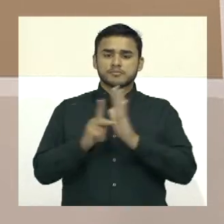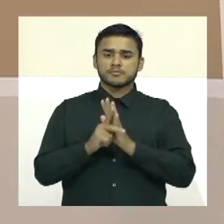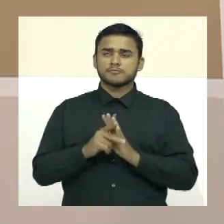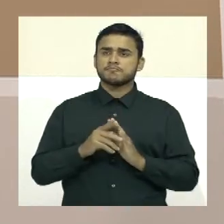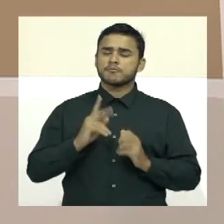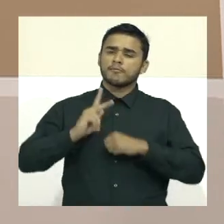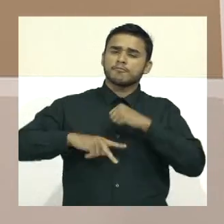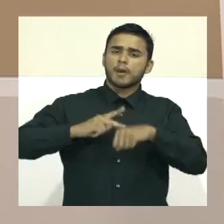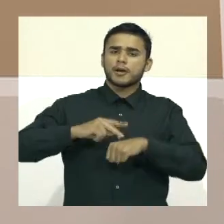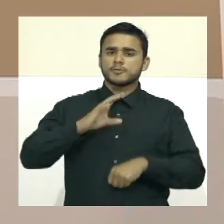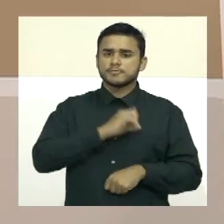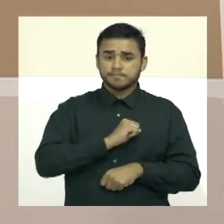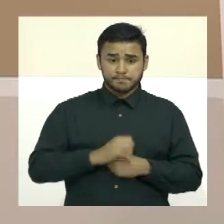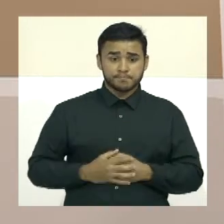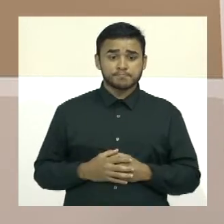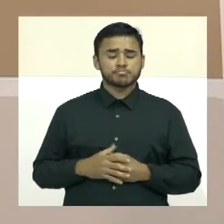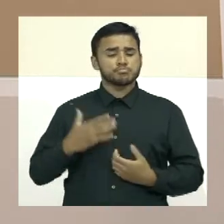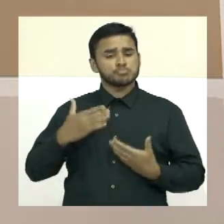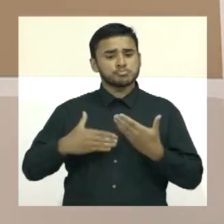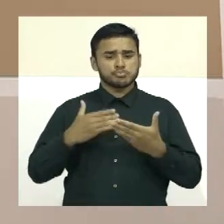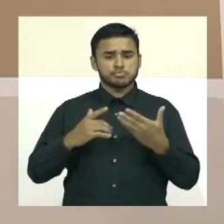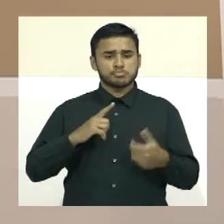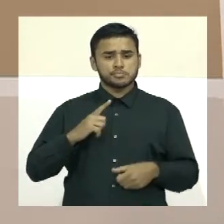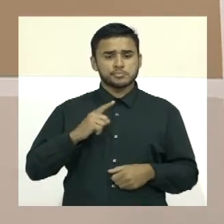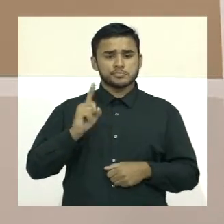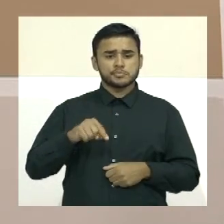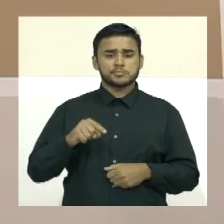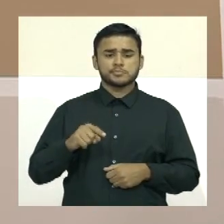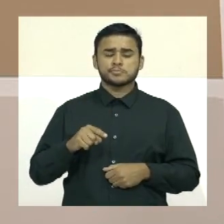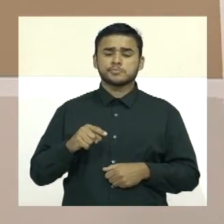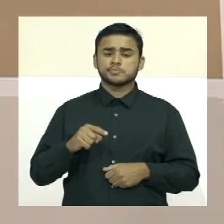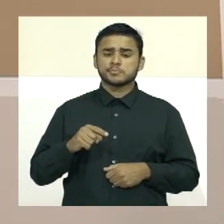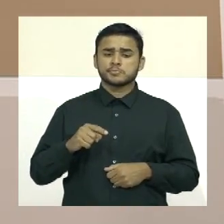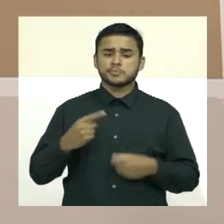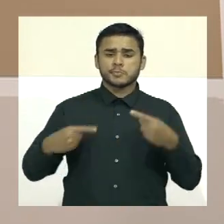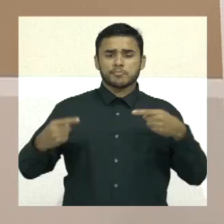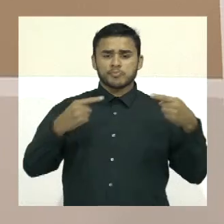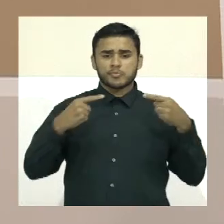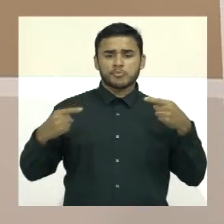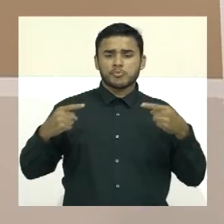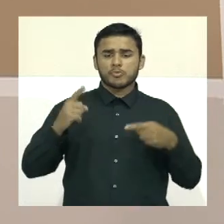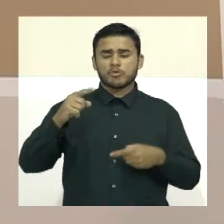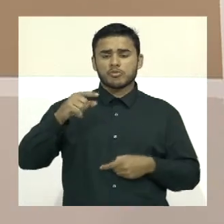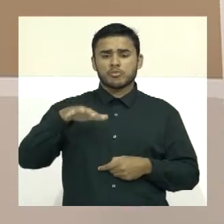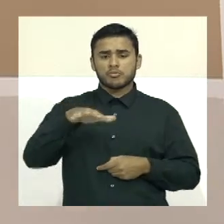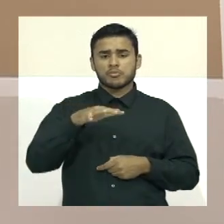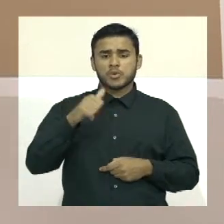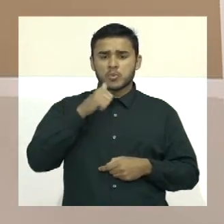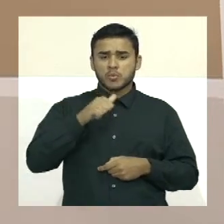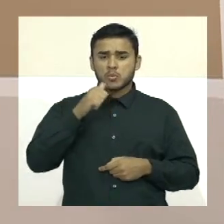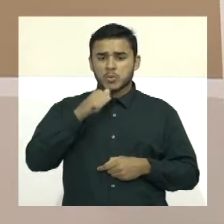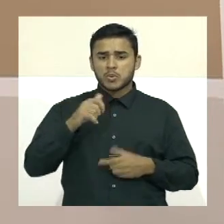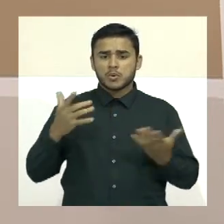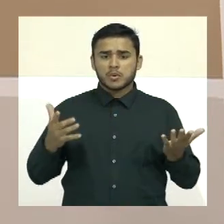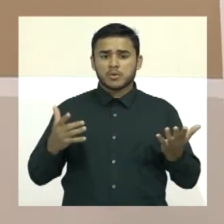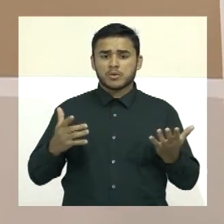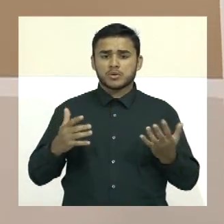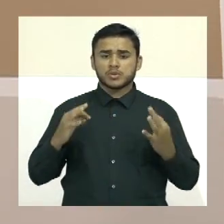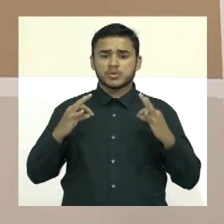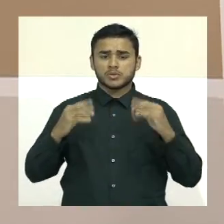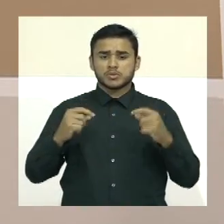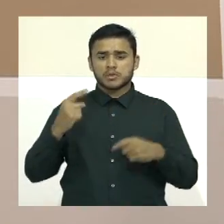pátria. Então, a gente tem visto aí, quando a gente olha para mulheres que se destacam na política, são sempre mulheres obedecendo bovinamente uma